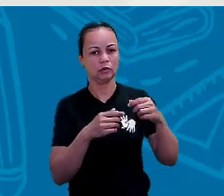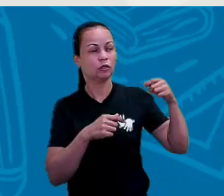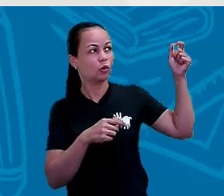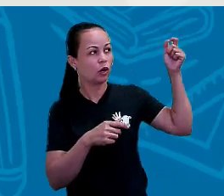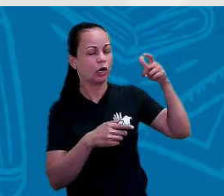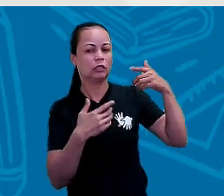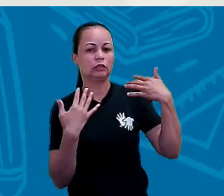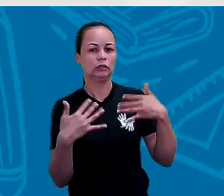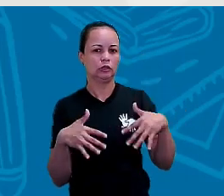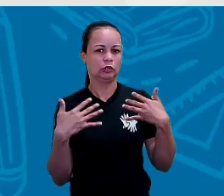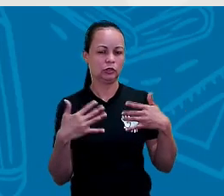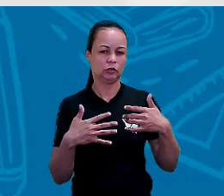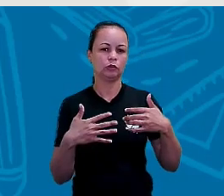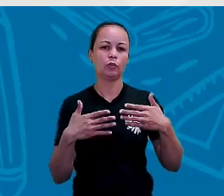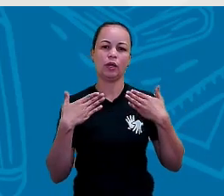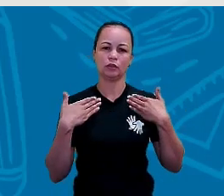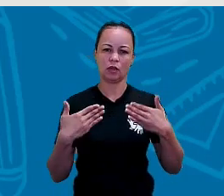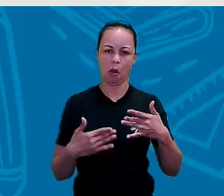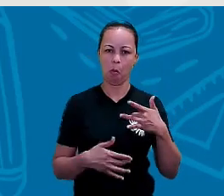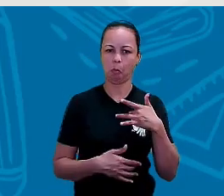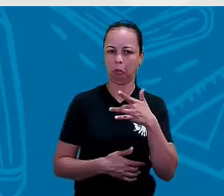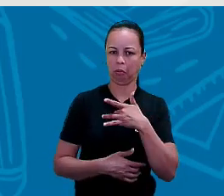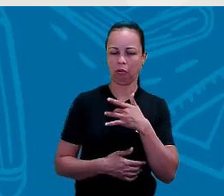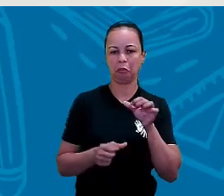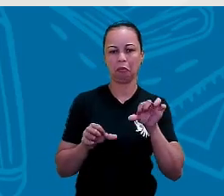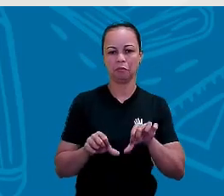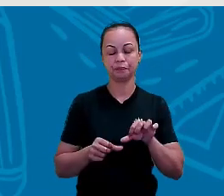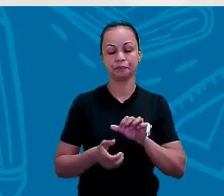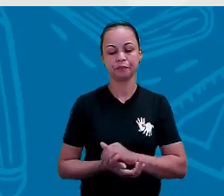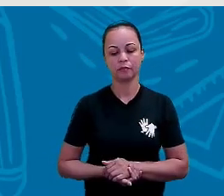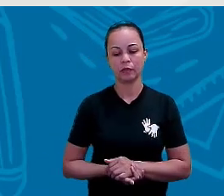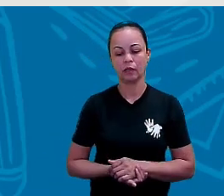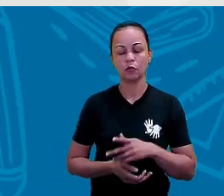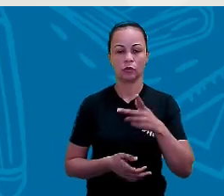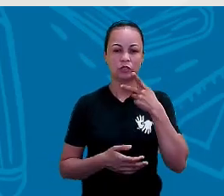alguns danos à nossa saúde, tá certo? Portanto, quando a gente fala da